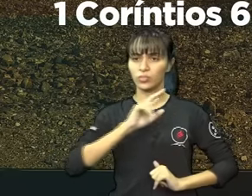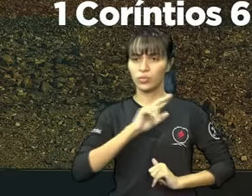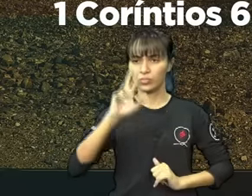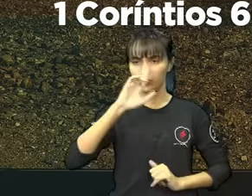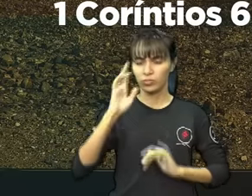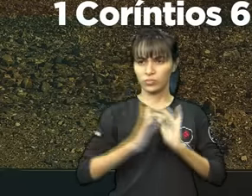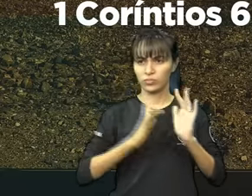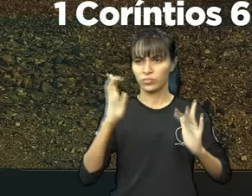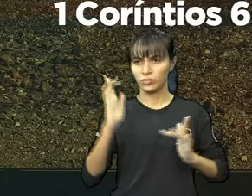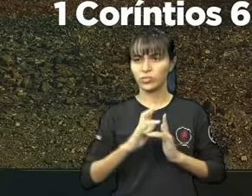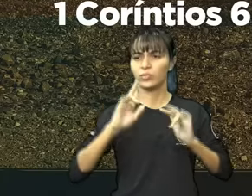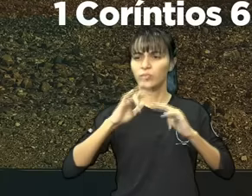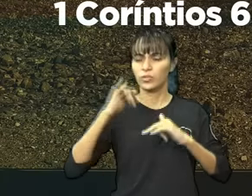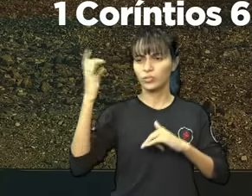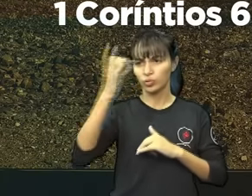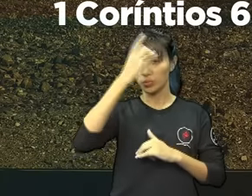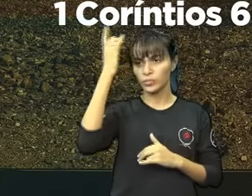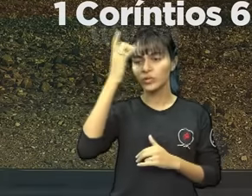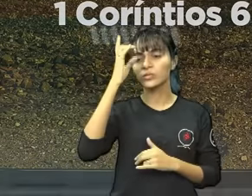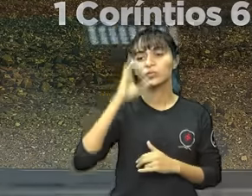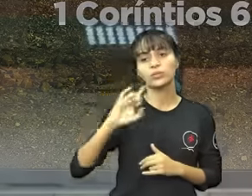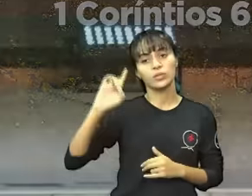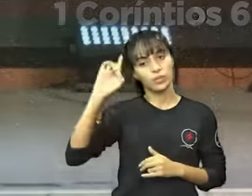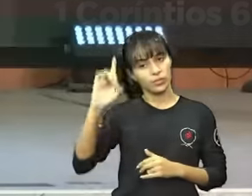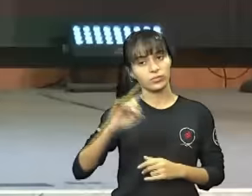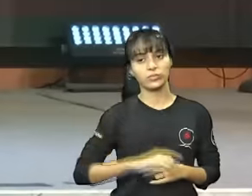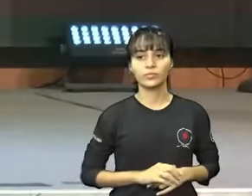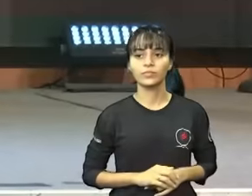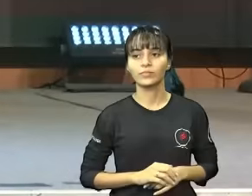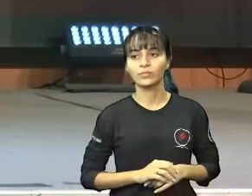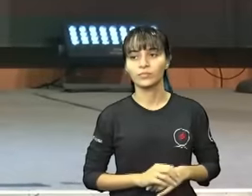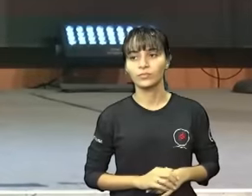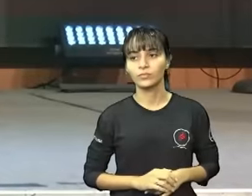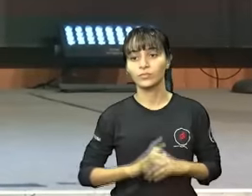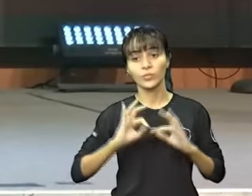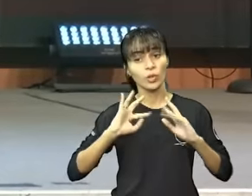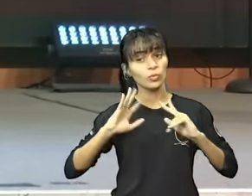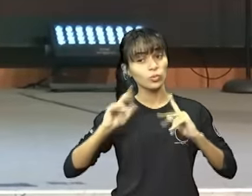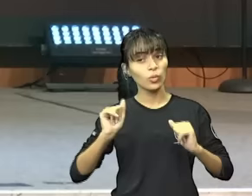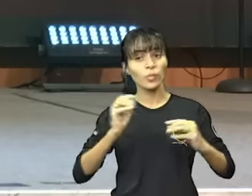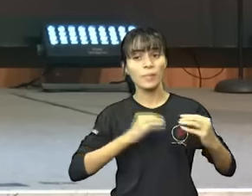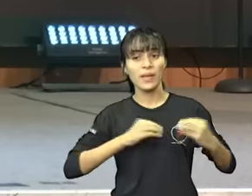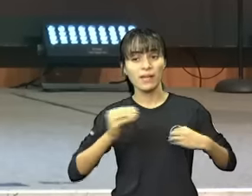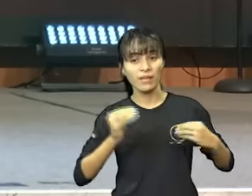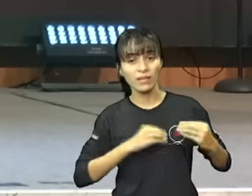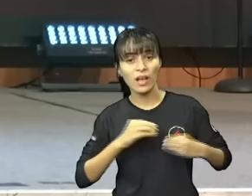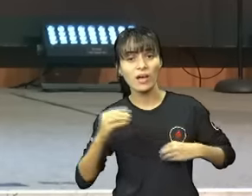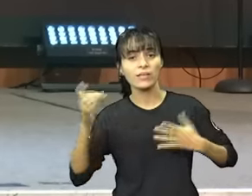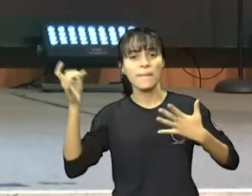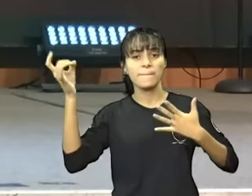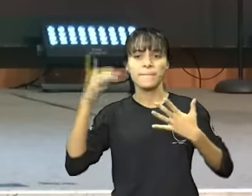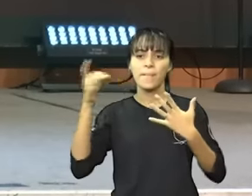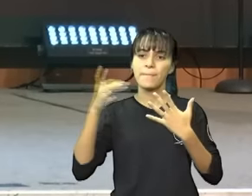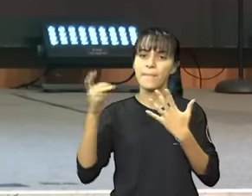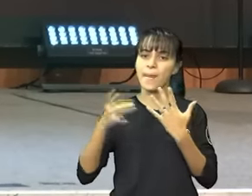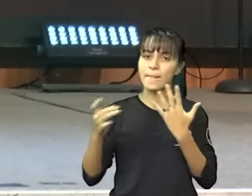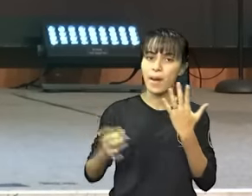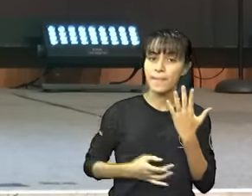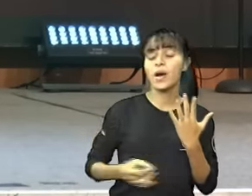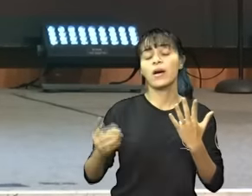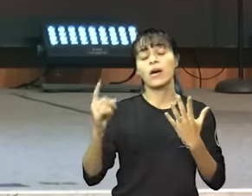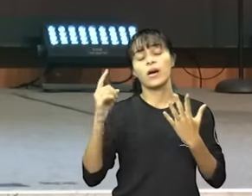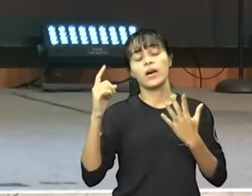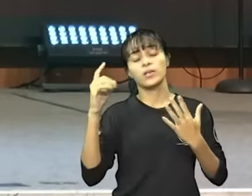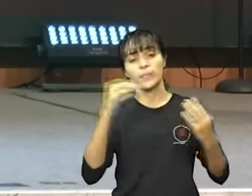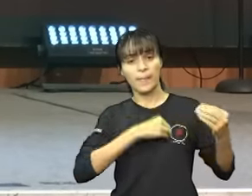do Senhor Jesus e pelo Espírito de nosso Deus todo esse pecado todas essas listas de práticas pecaminosas